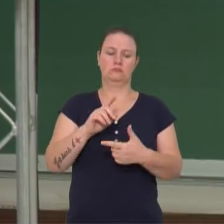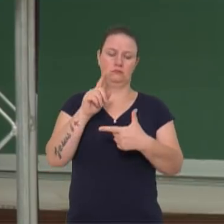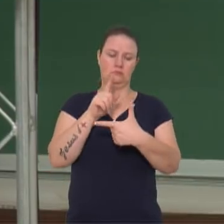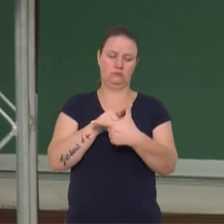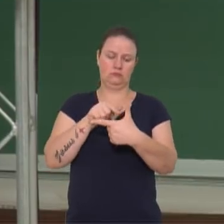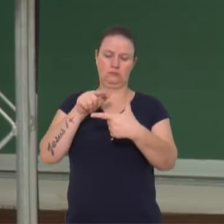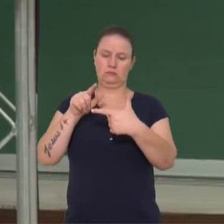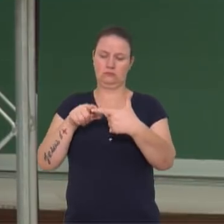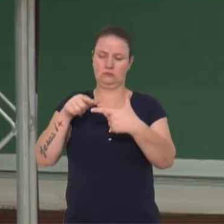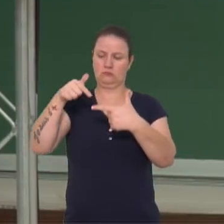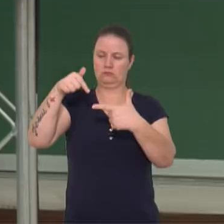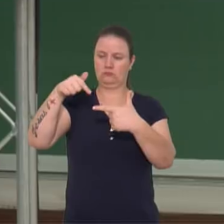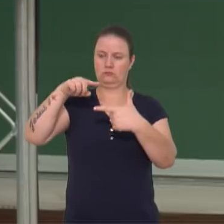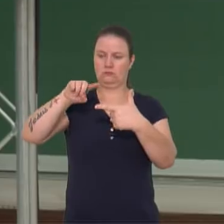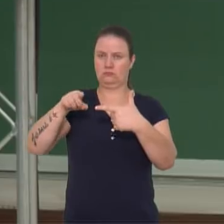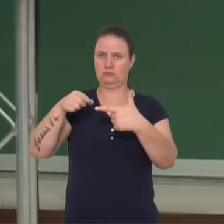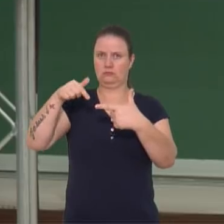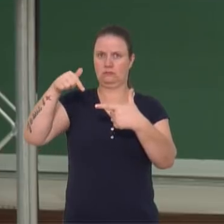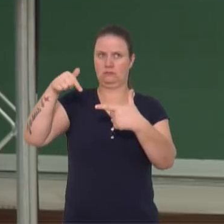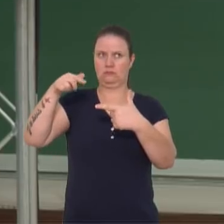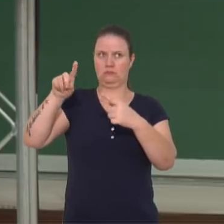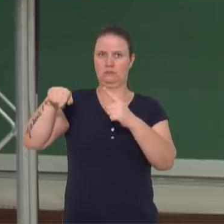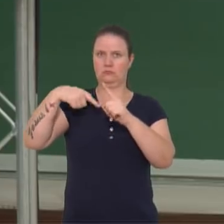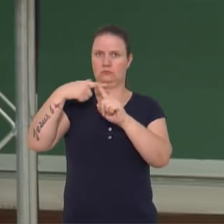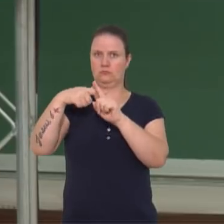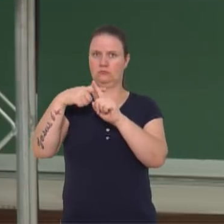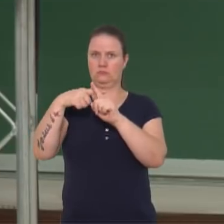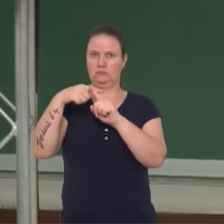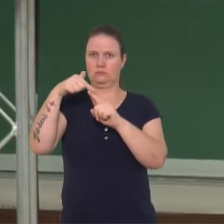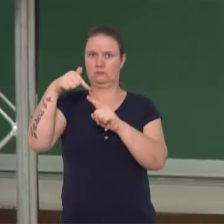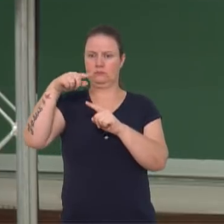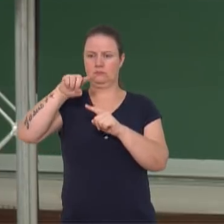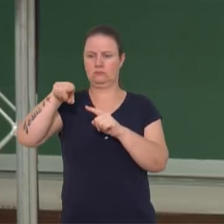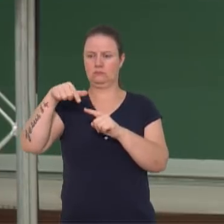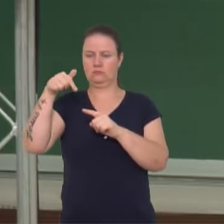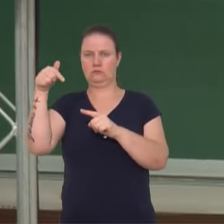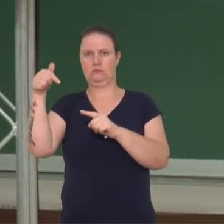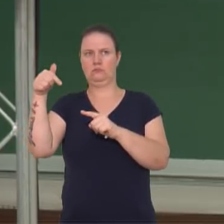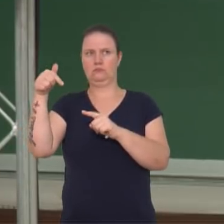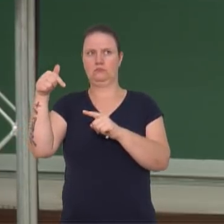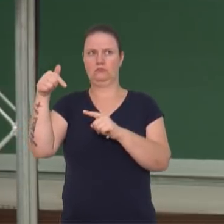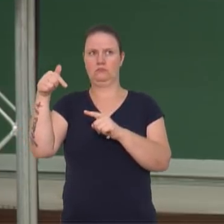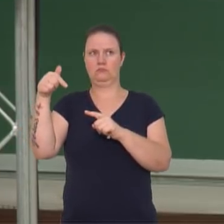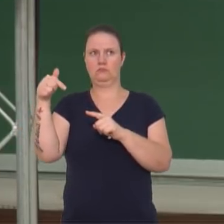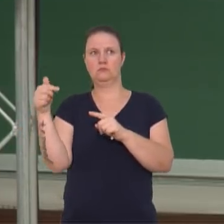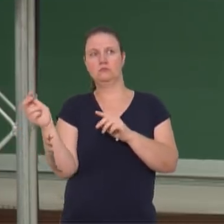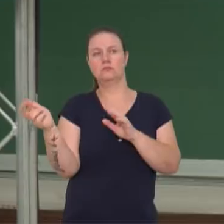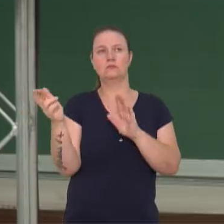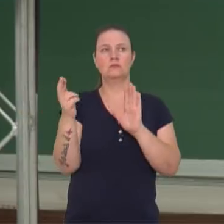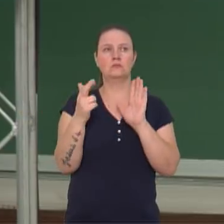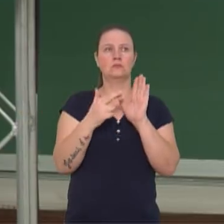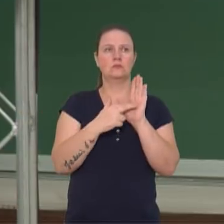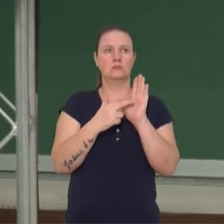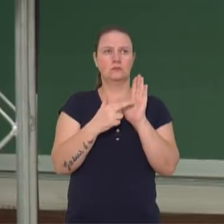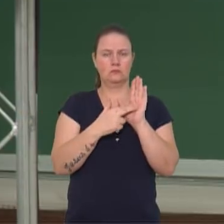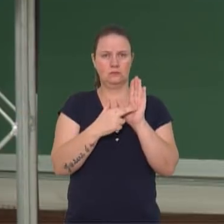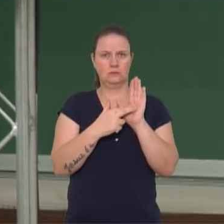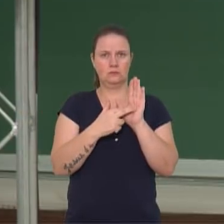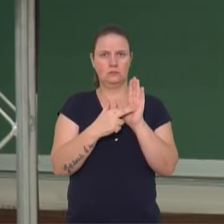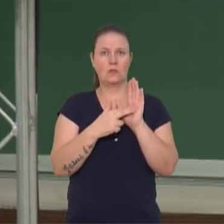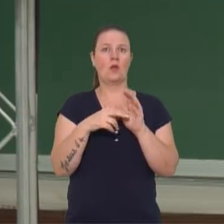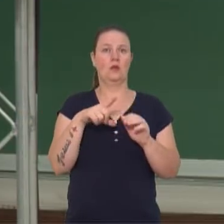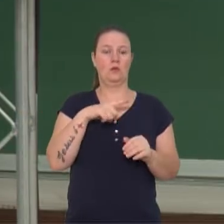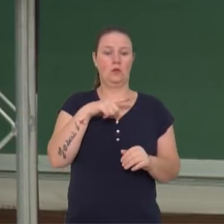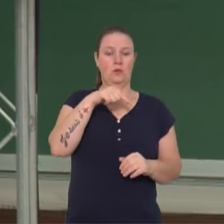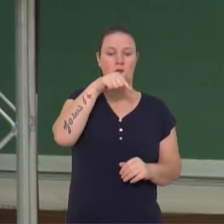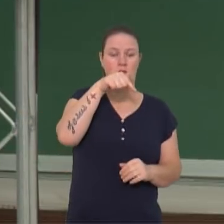7, 14. Aí, 7 décimos mais 7 décimos são 14 décimos. 1 inteiro